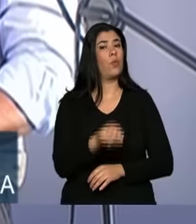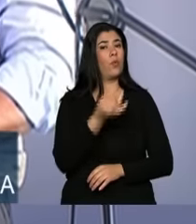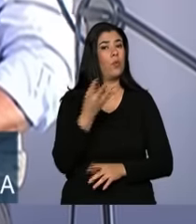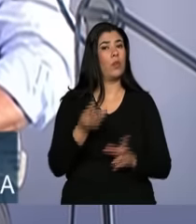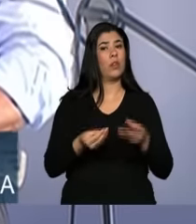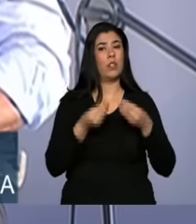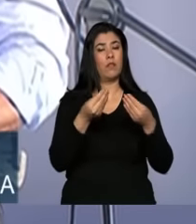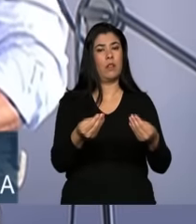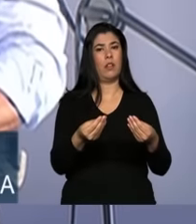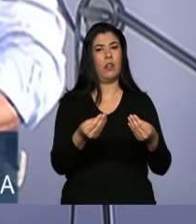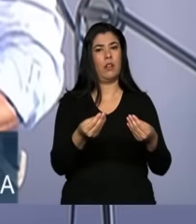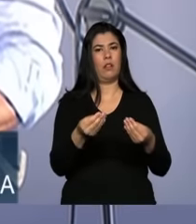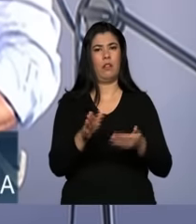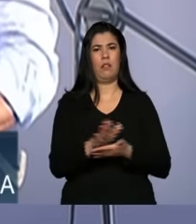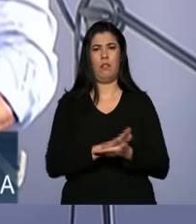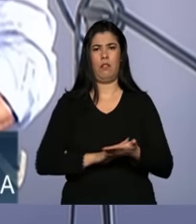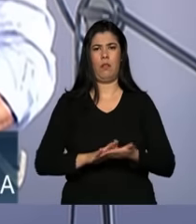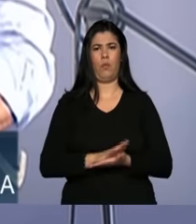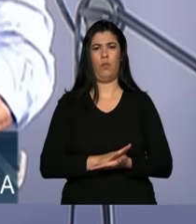Nenhuma.